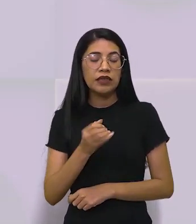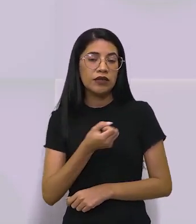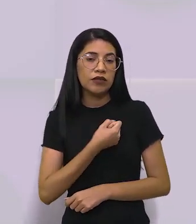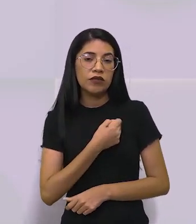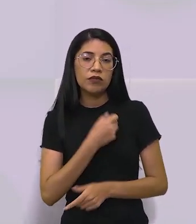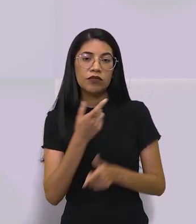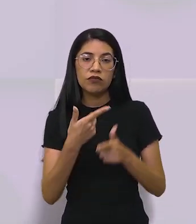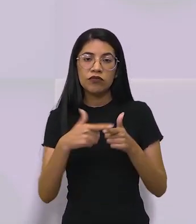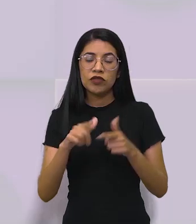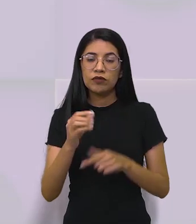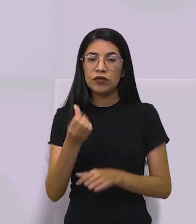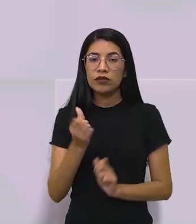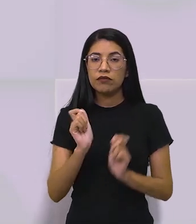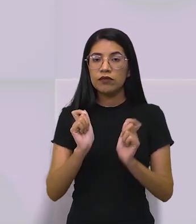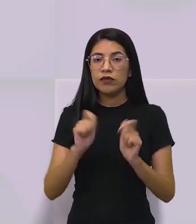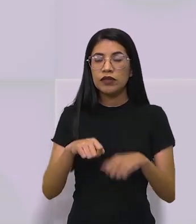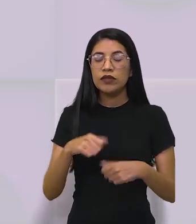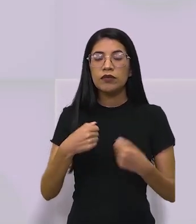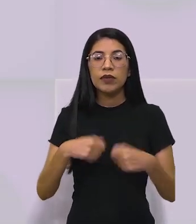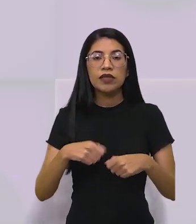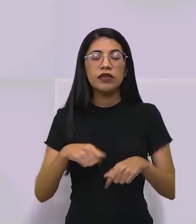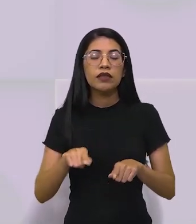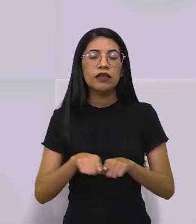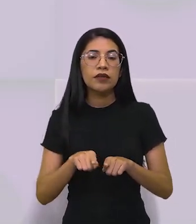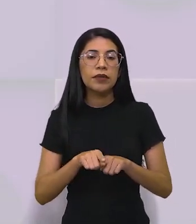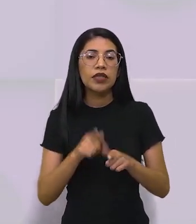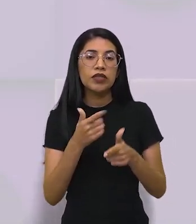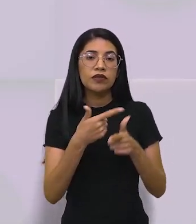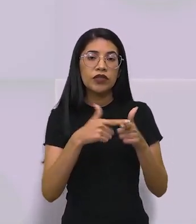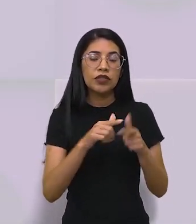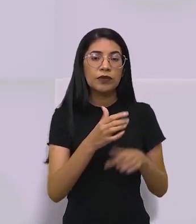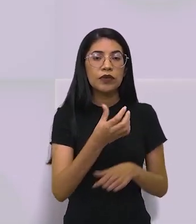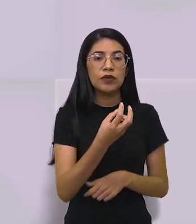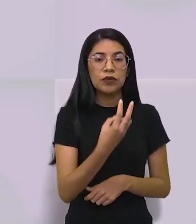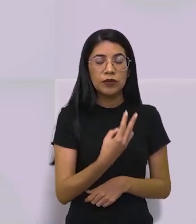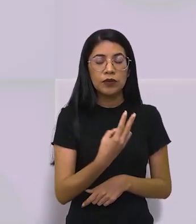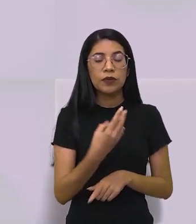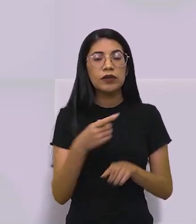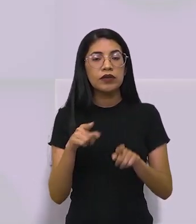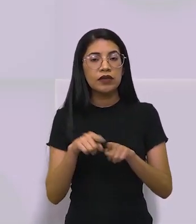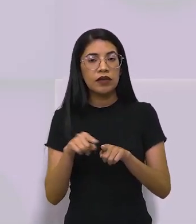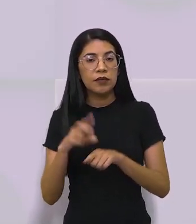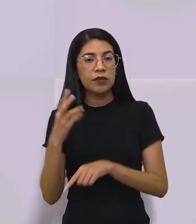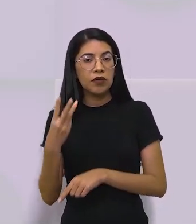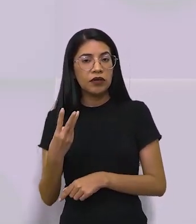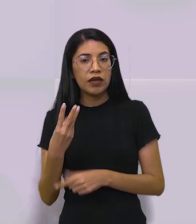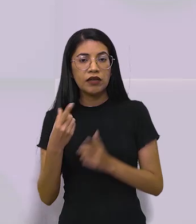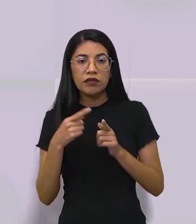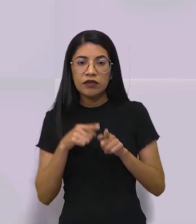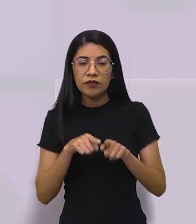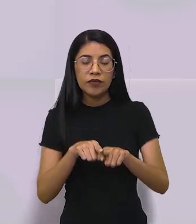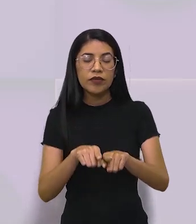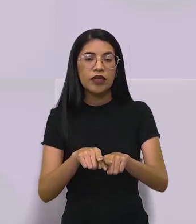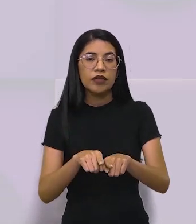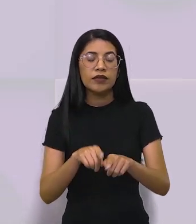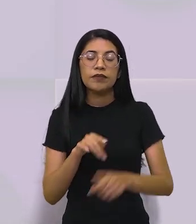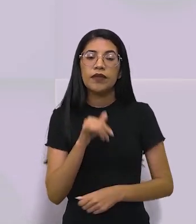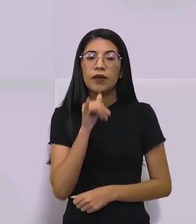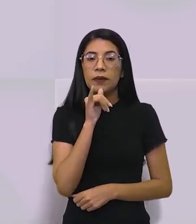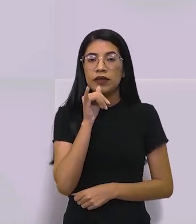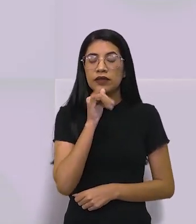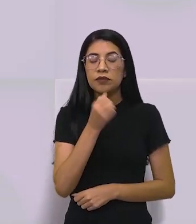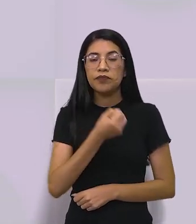divisível por 6, ele tem que ser divisível por 2 e por 3 ao mesmo tempo. Então, se eu tenho um